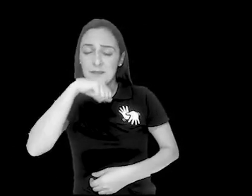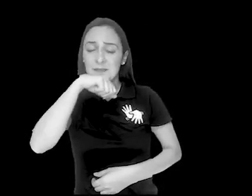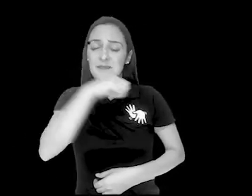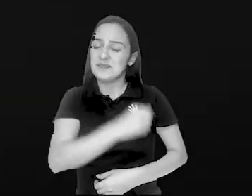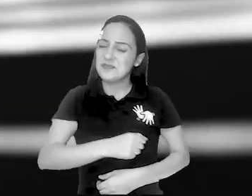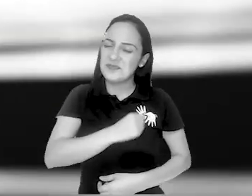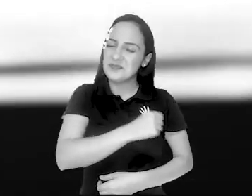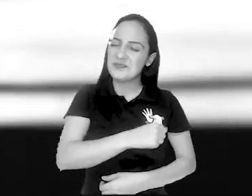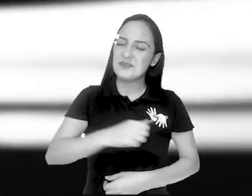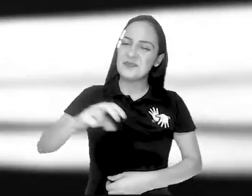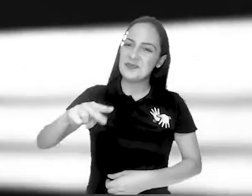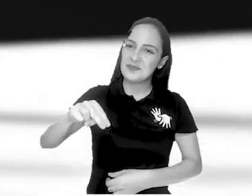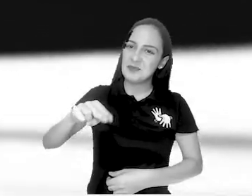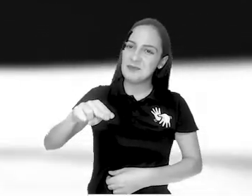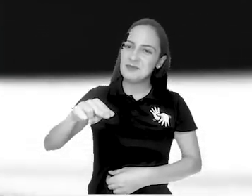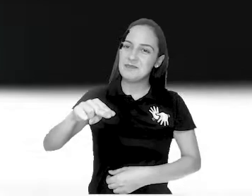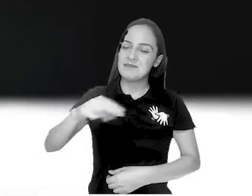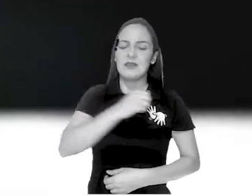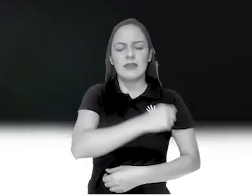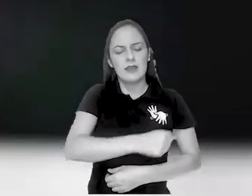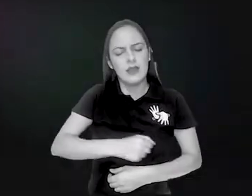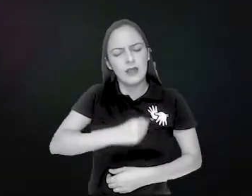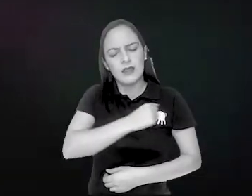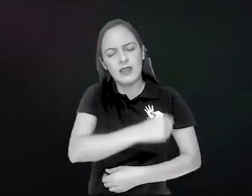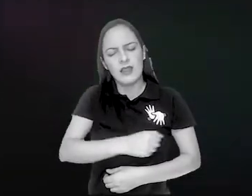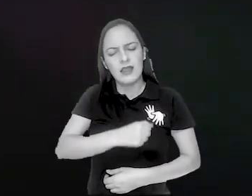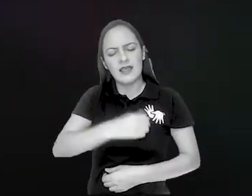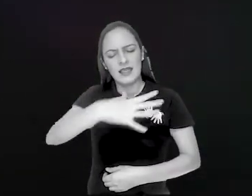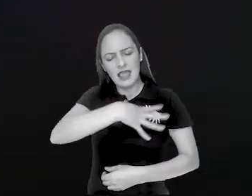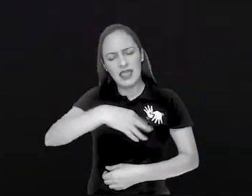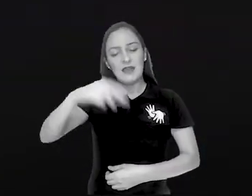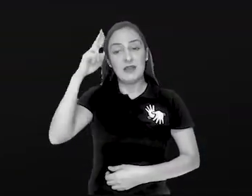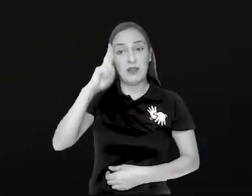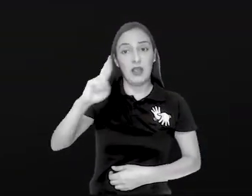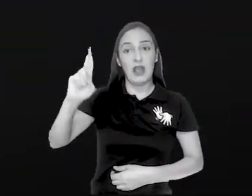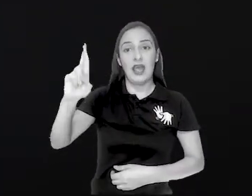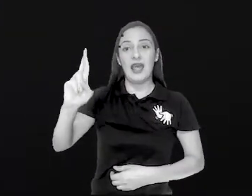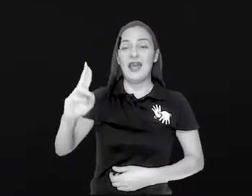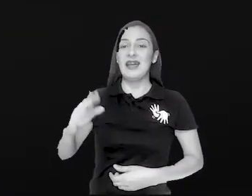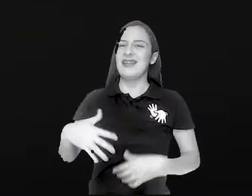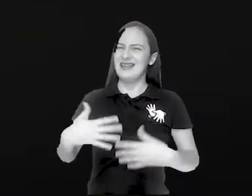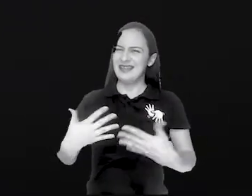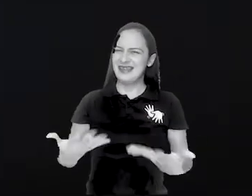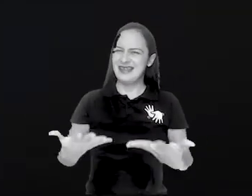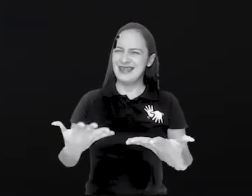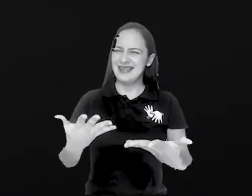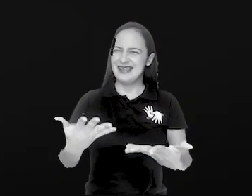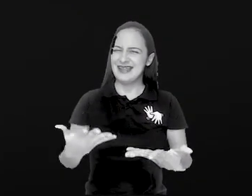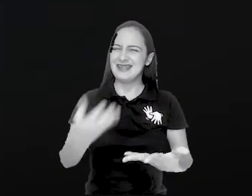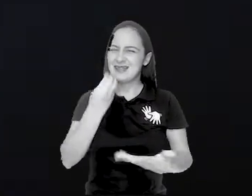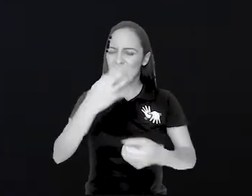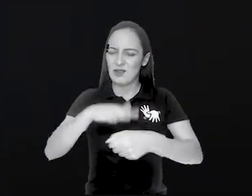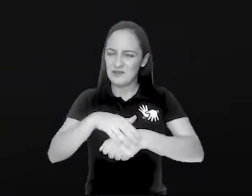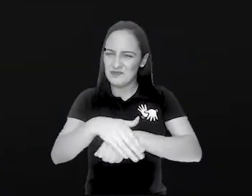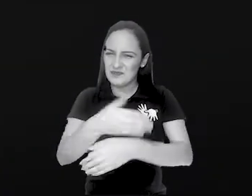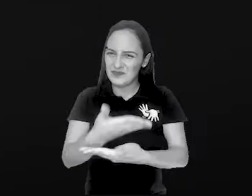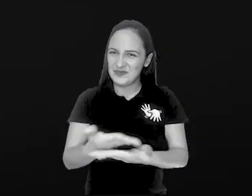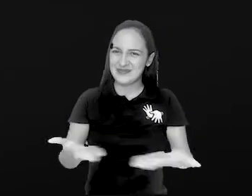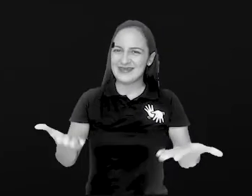saudades dos meus irmãos, saudades da filha do patrão. É isso aí, gente! Boa